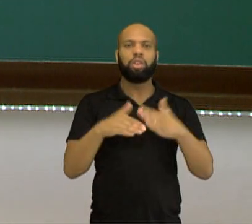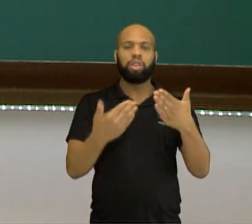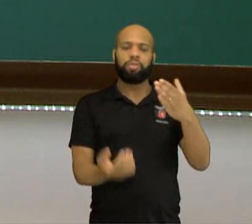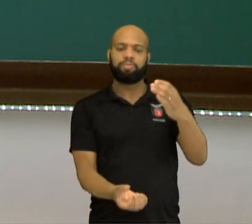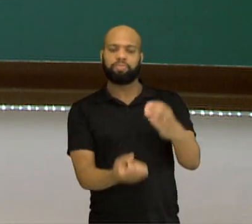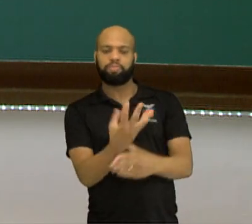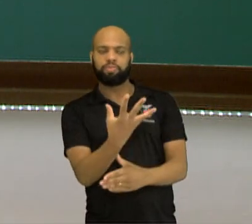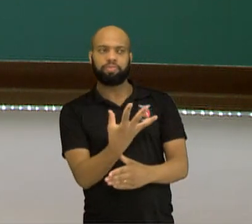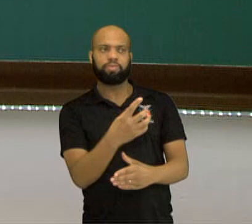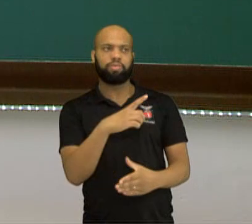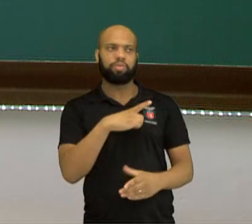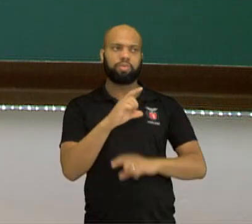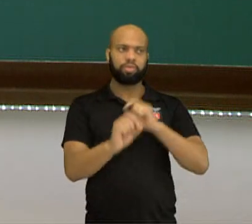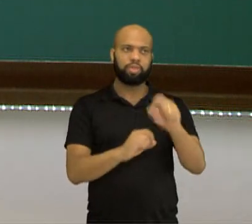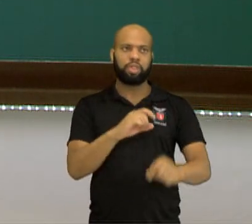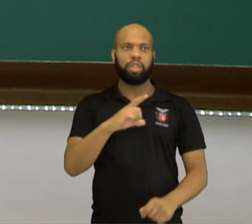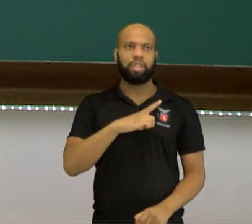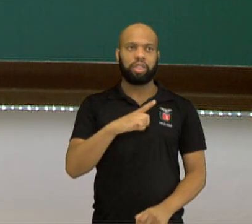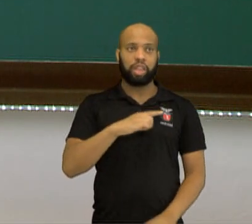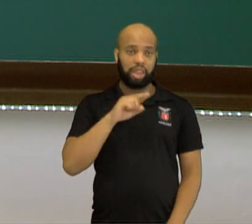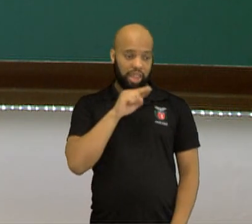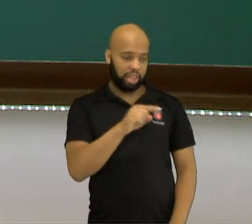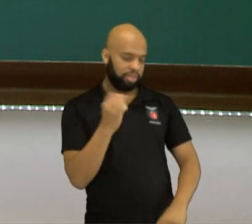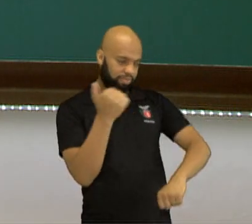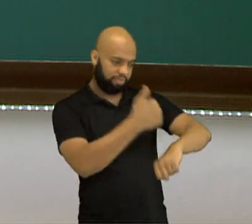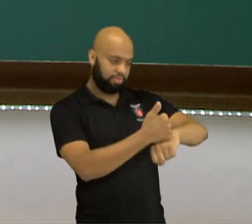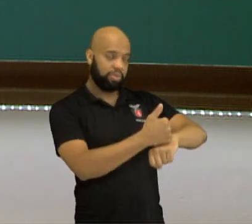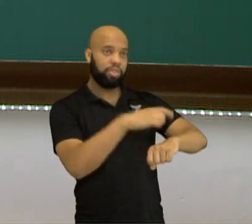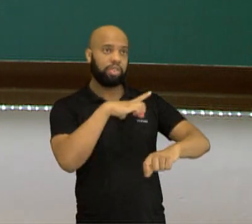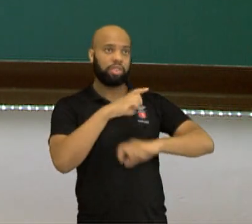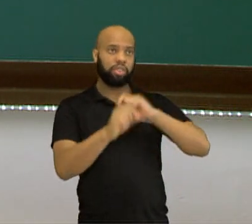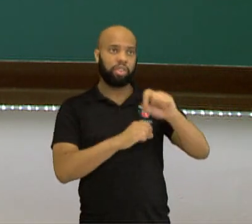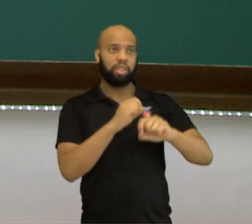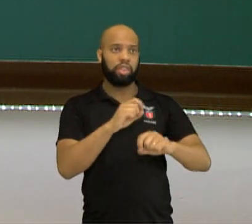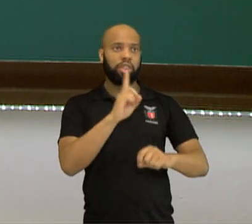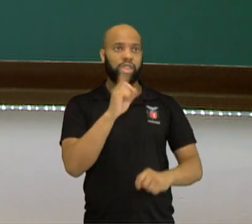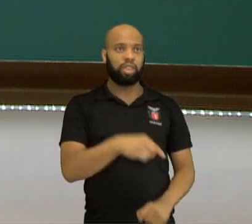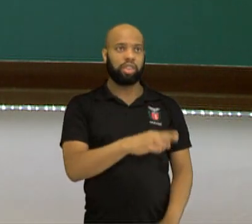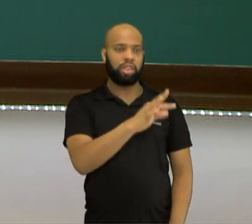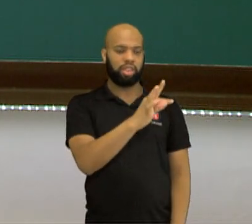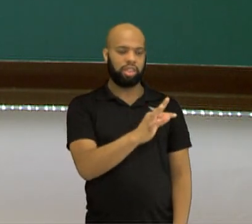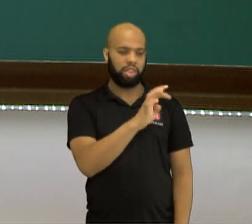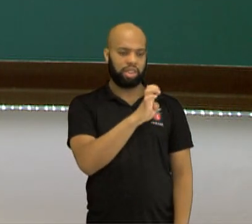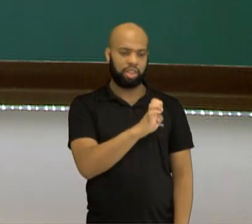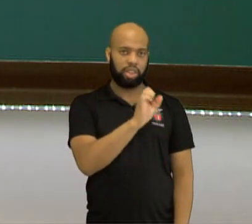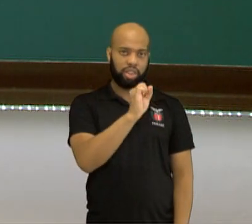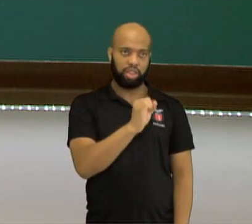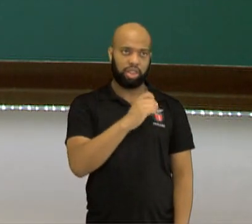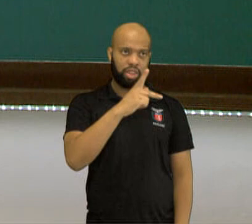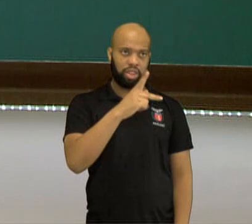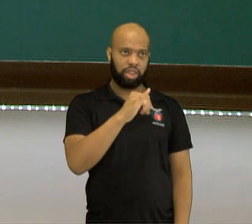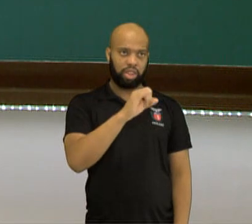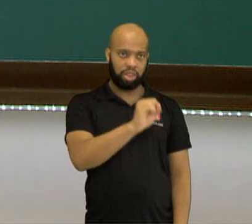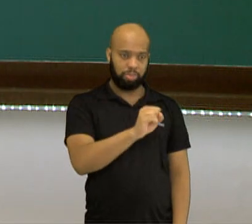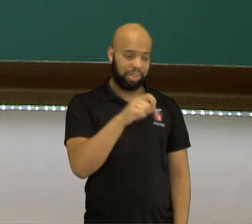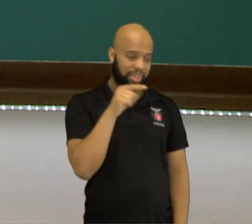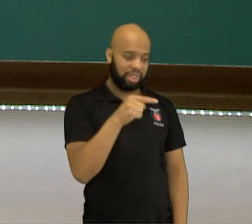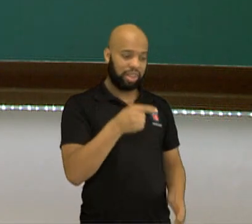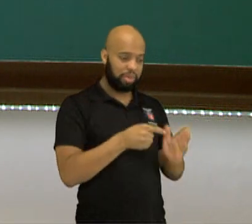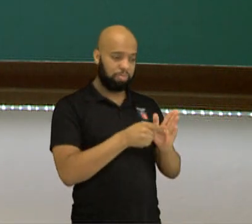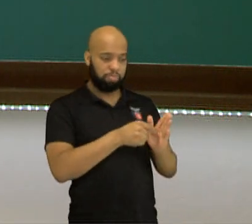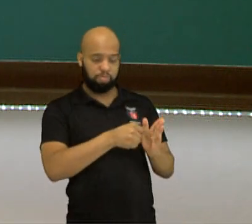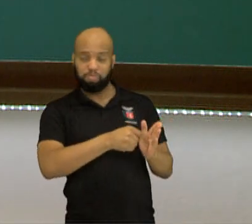surgiu aí, em meio a esse corifeu, a figura do Téspes. Ele foi o primeiro